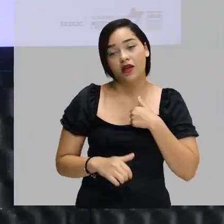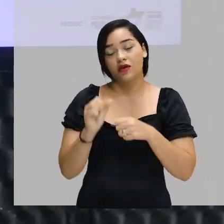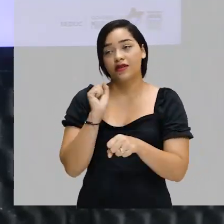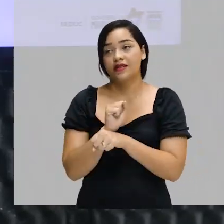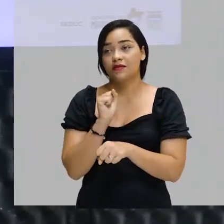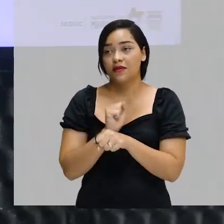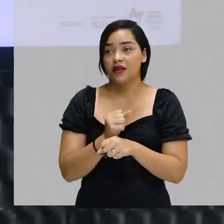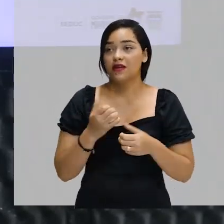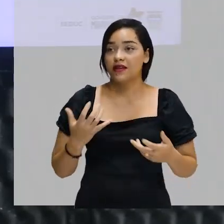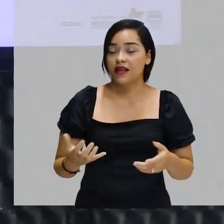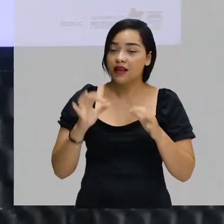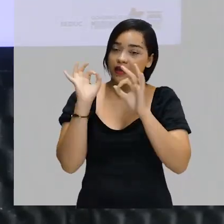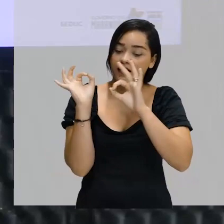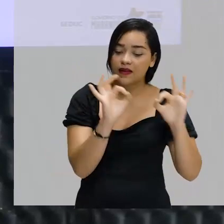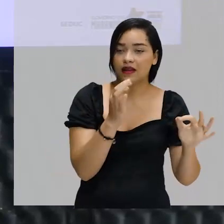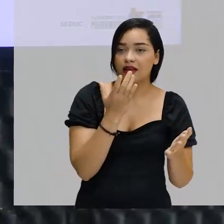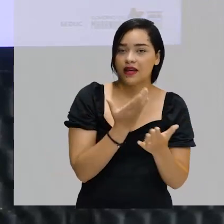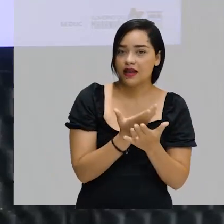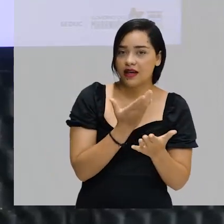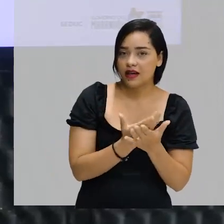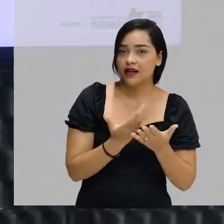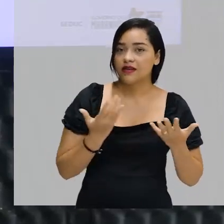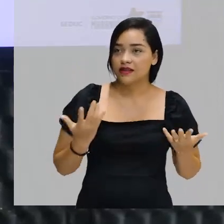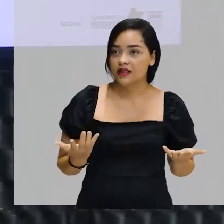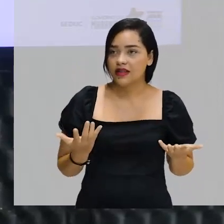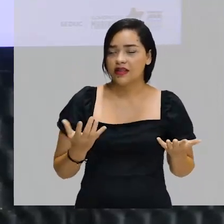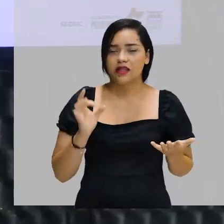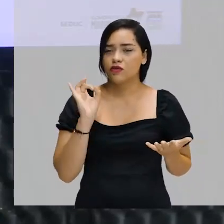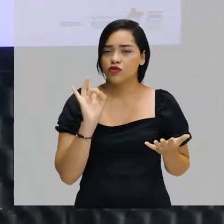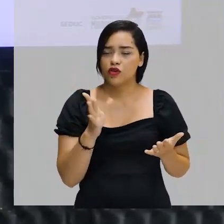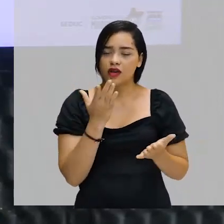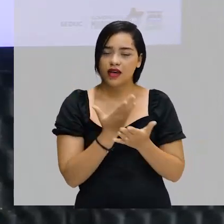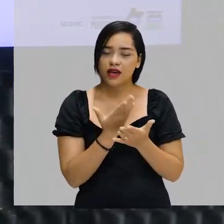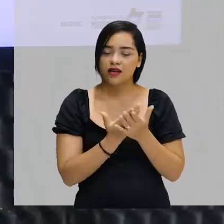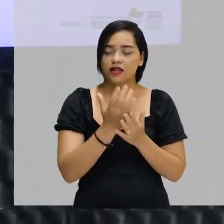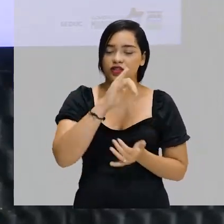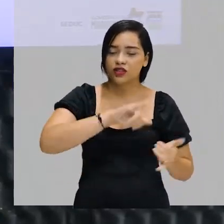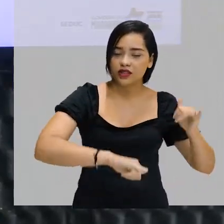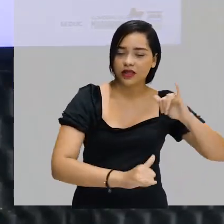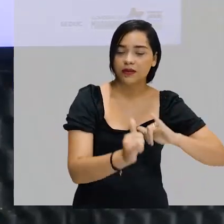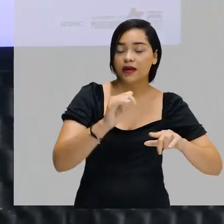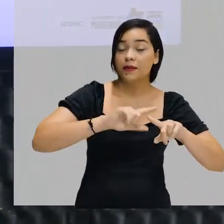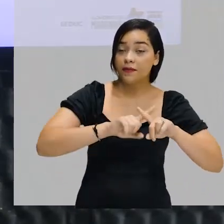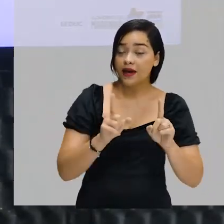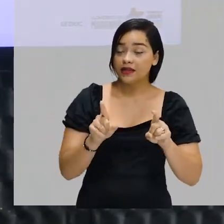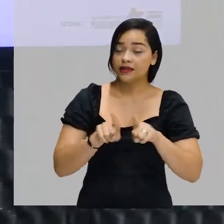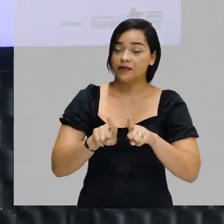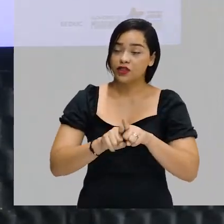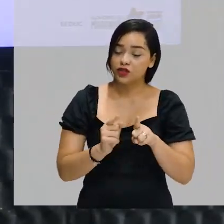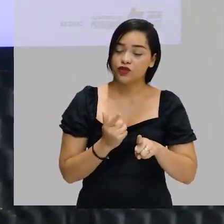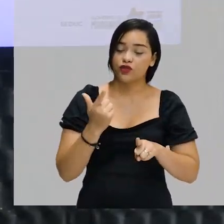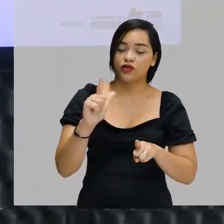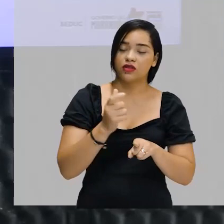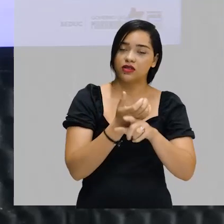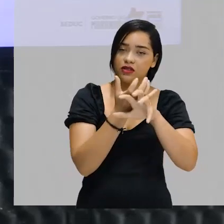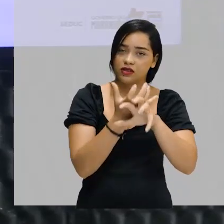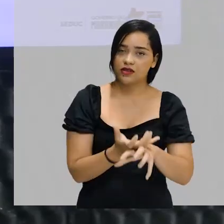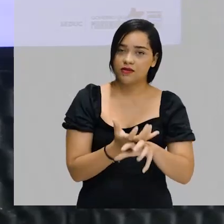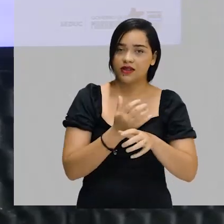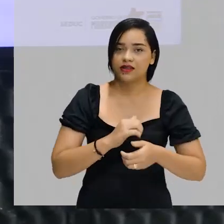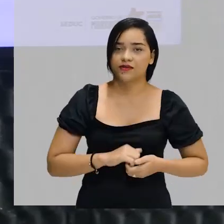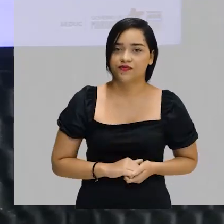vocês estejam acompanhando as nossas aulas, certo? Não apenas as aulas de Química, mas também dos outros componentes